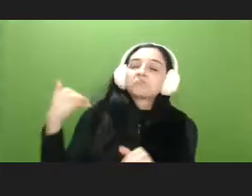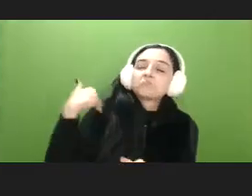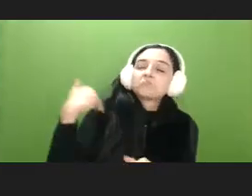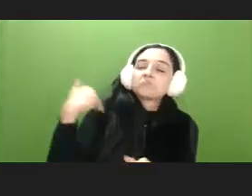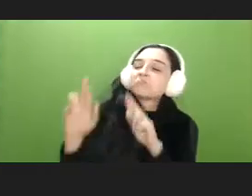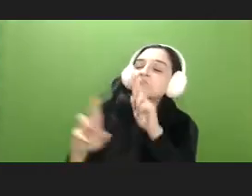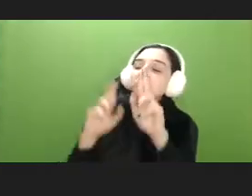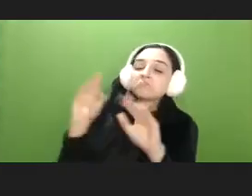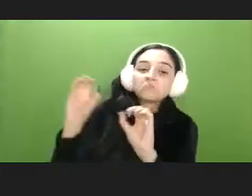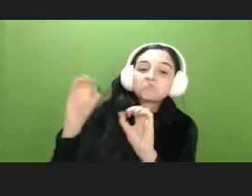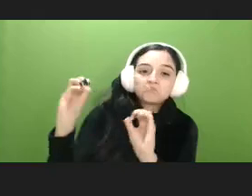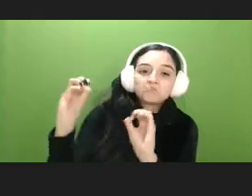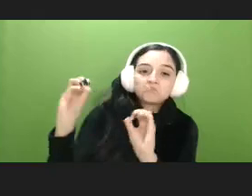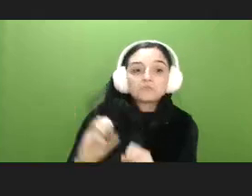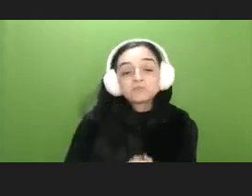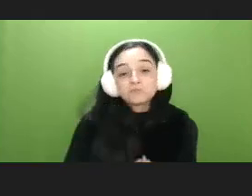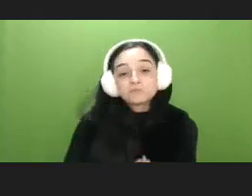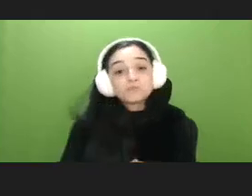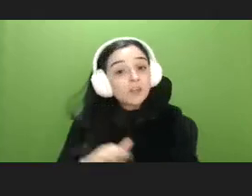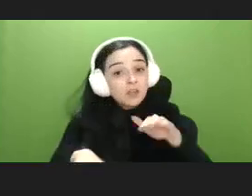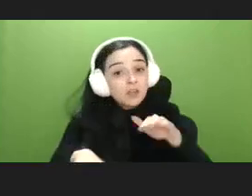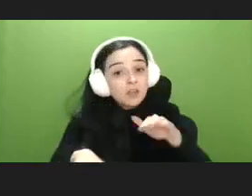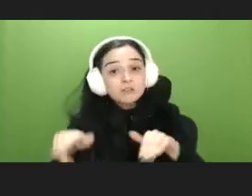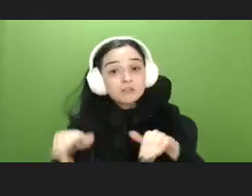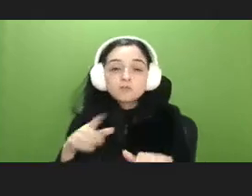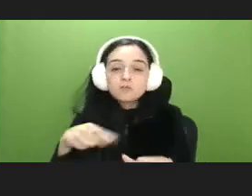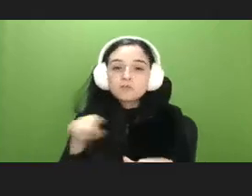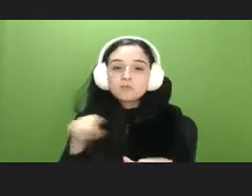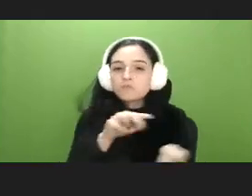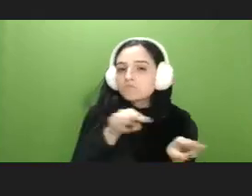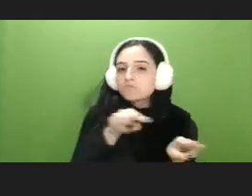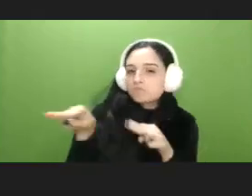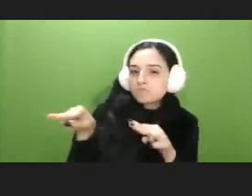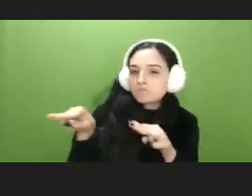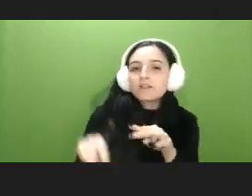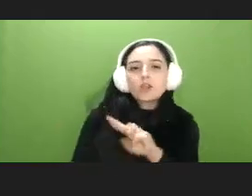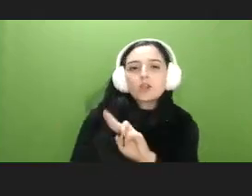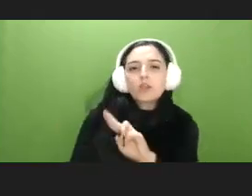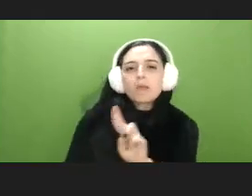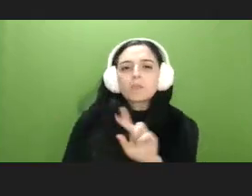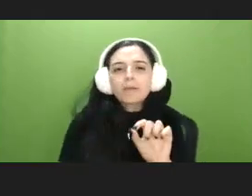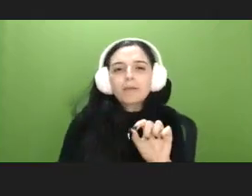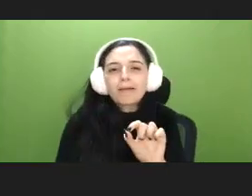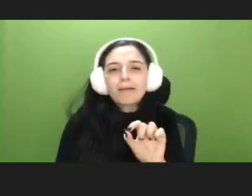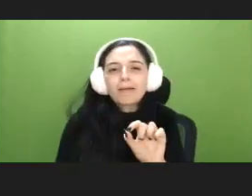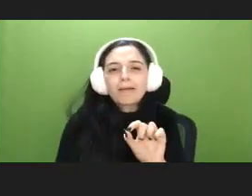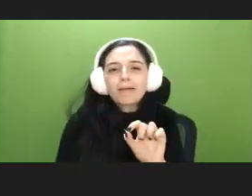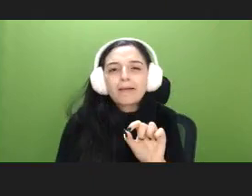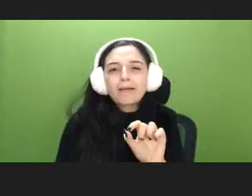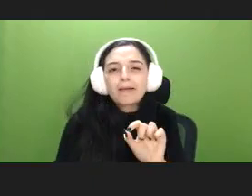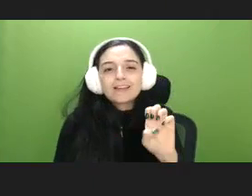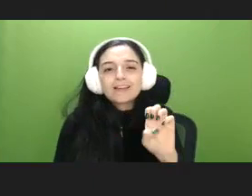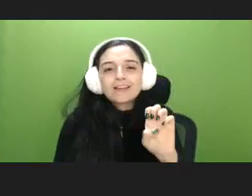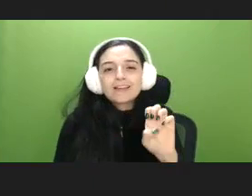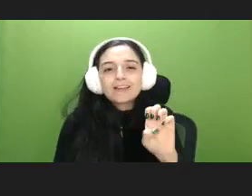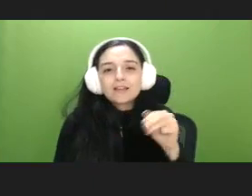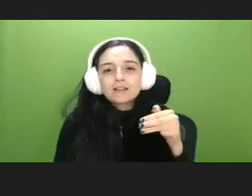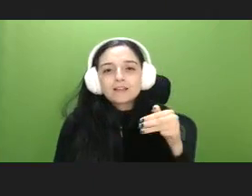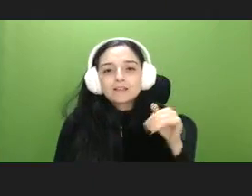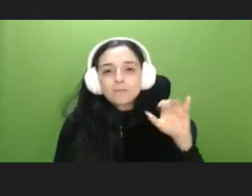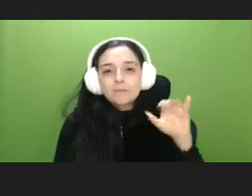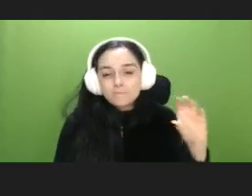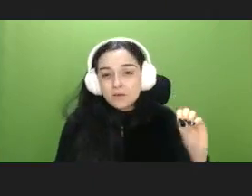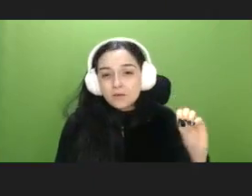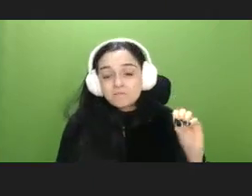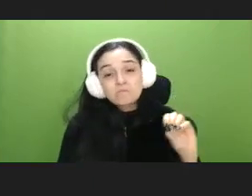pessoas identificam, né, como desmaio, né, o desmaio. Ou, às vezes, a pessoa nem